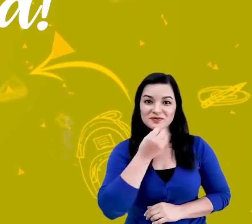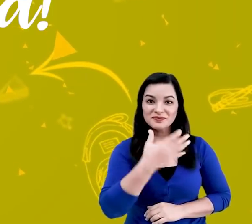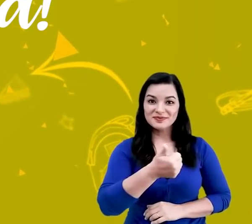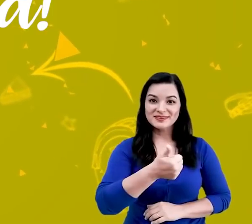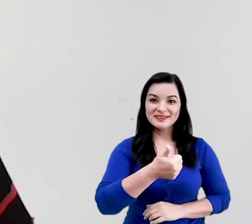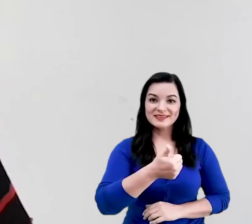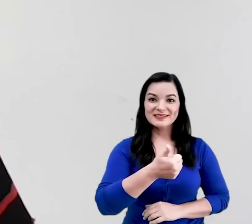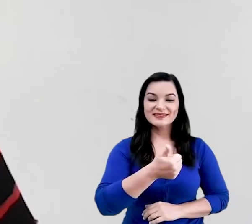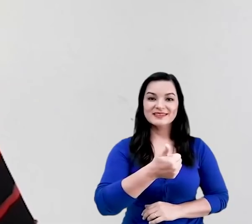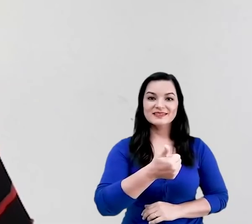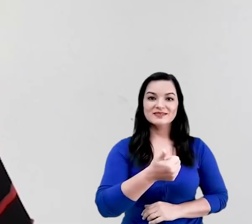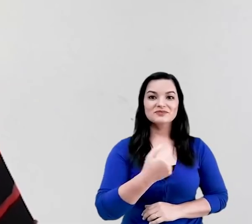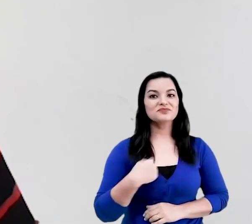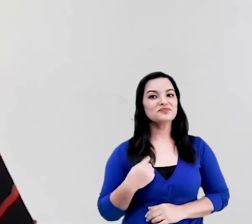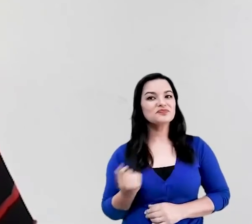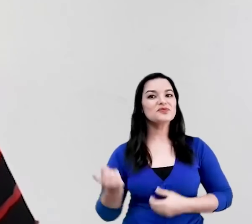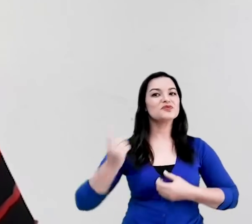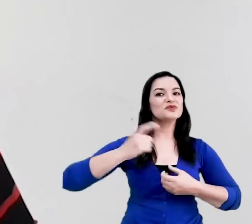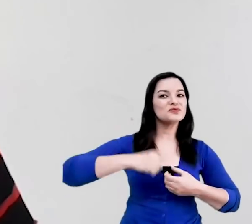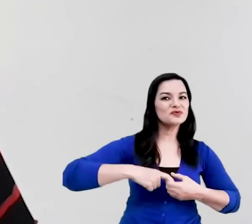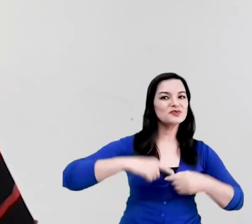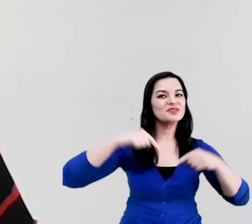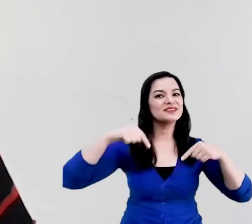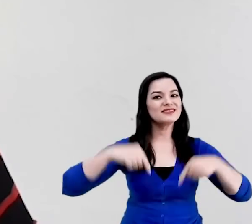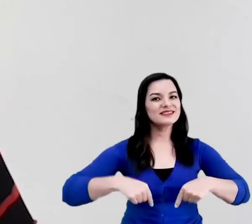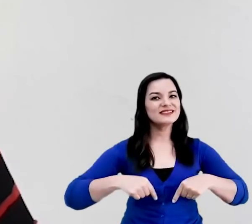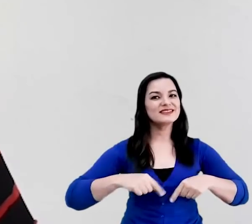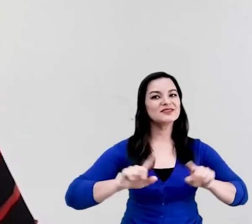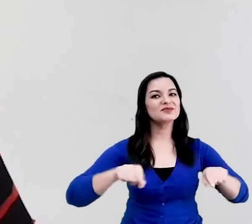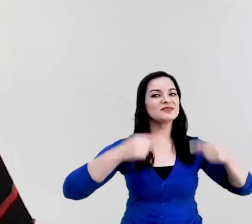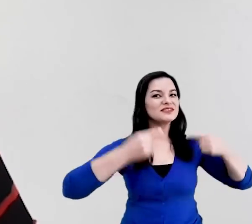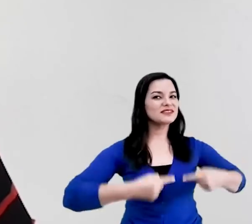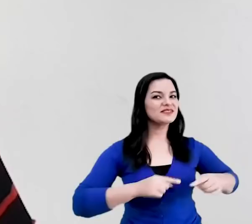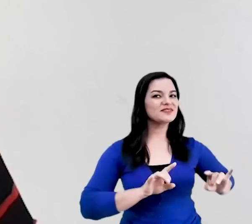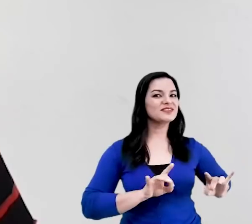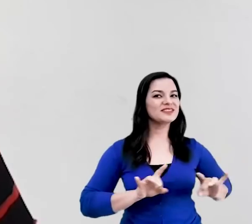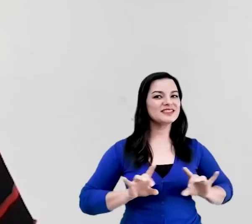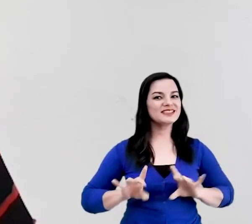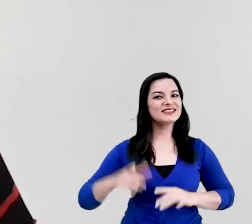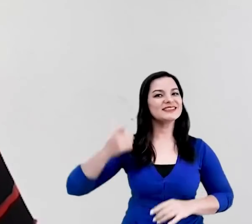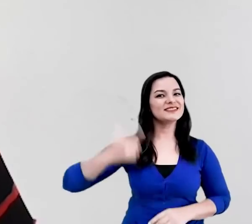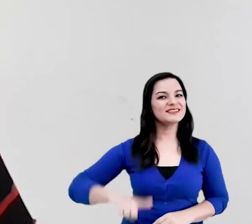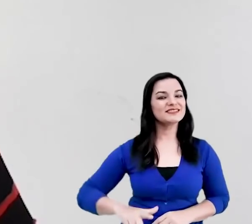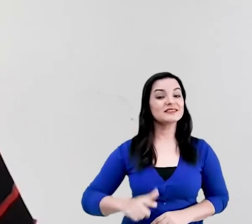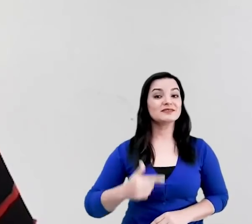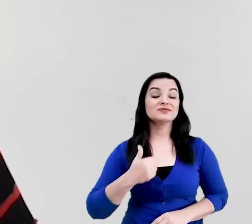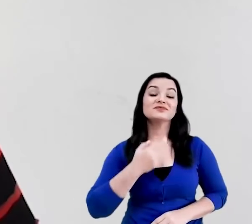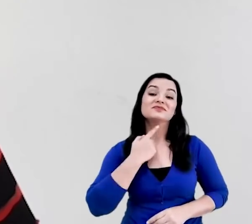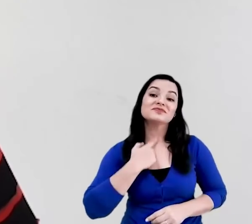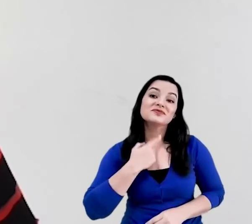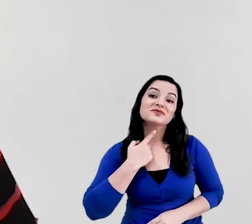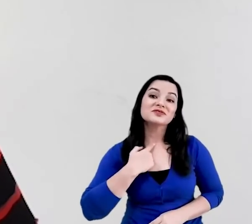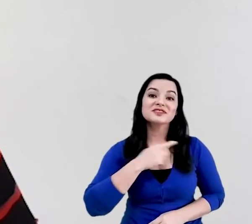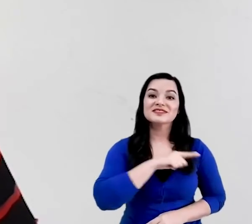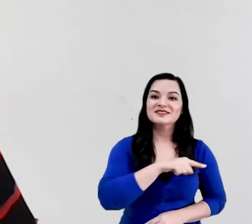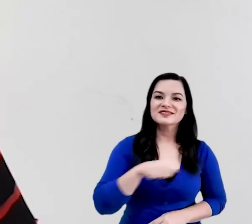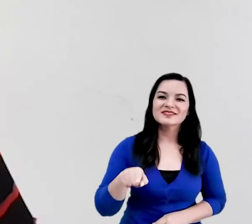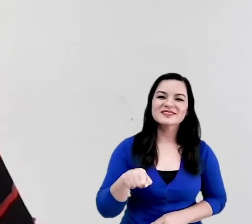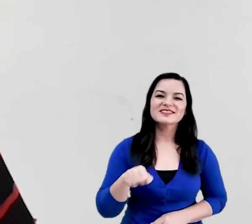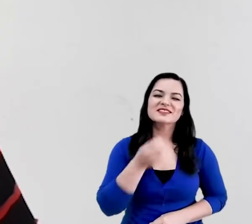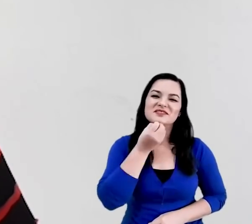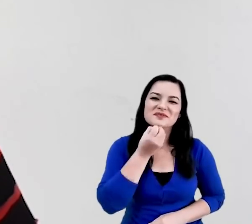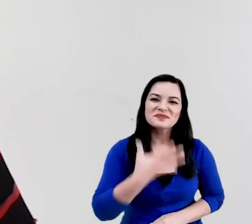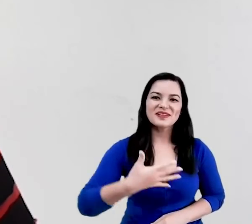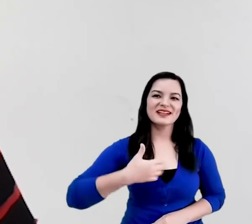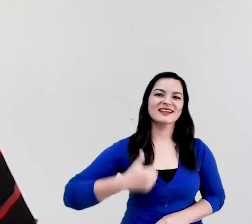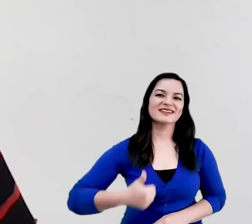Estamos de volta hoje com mais um desafio do dia. Eu espero que vocês estejam bem, estejam se